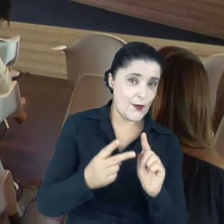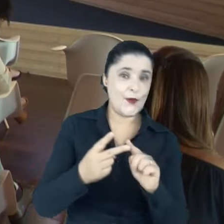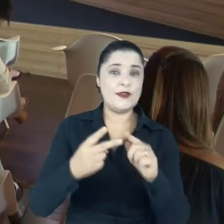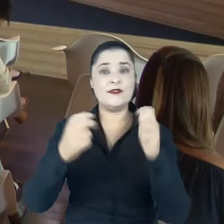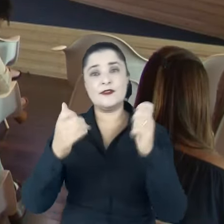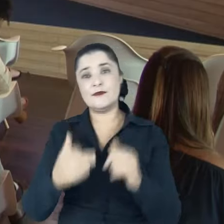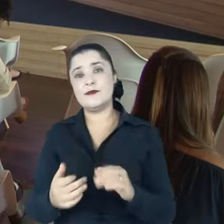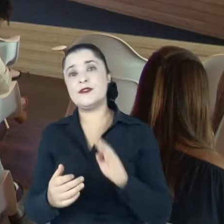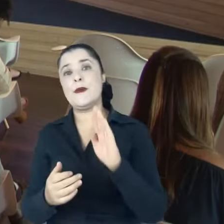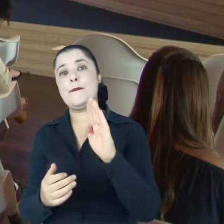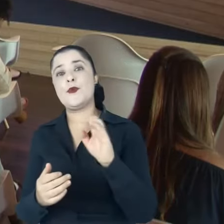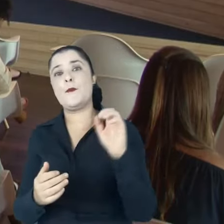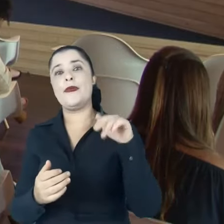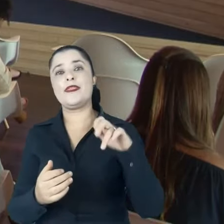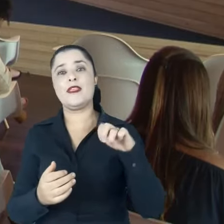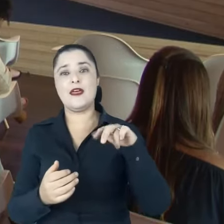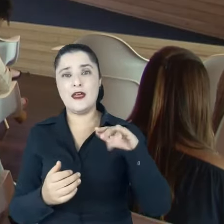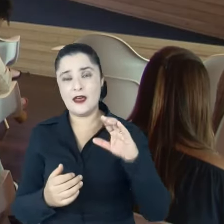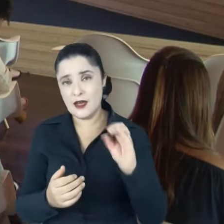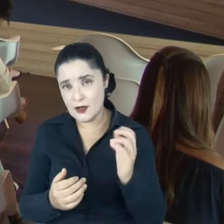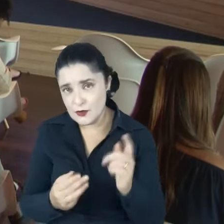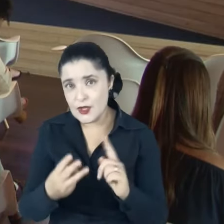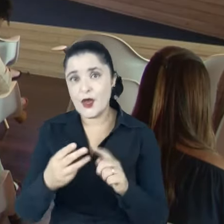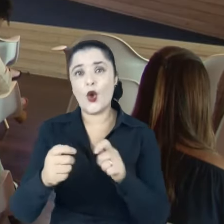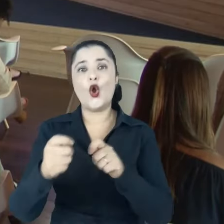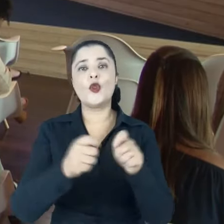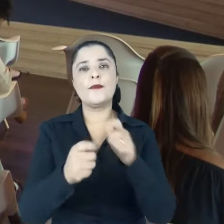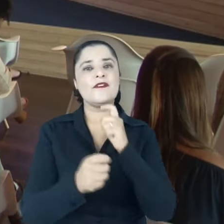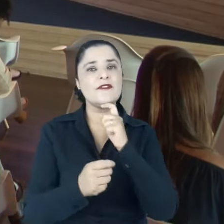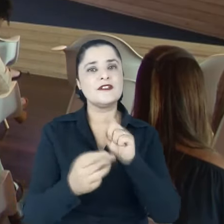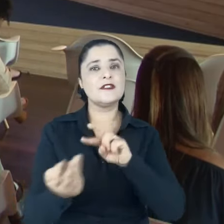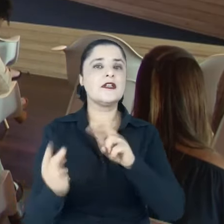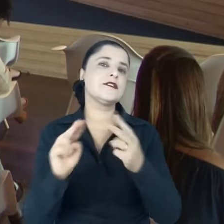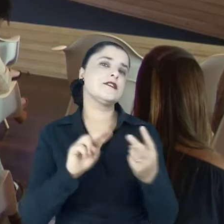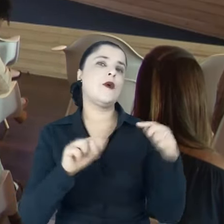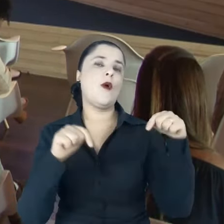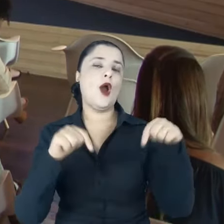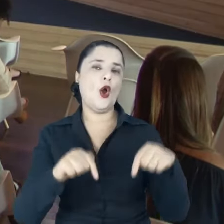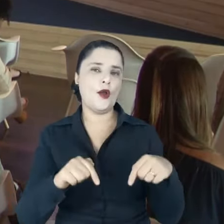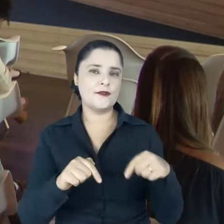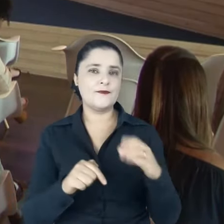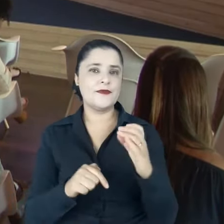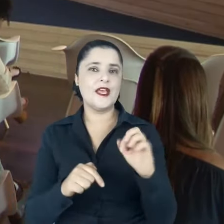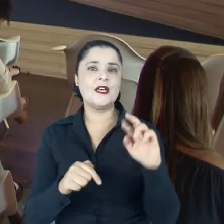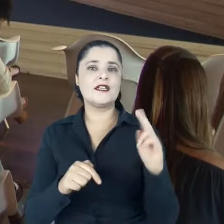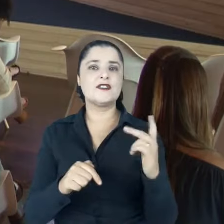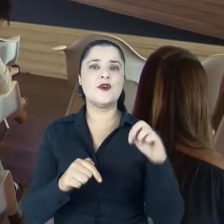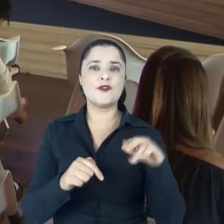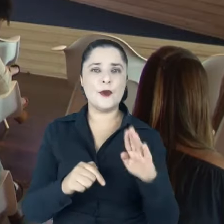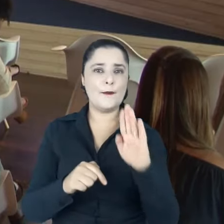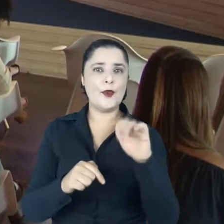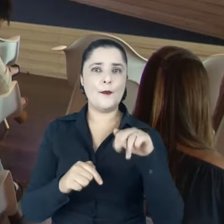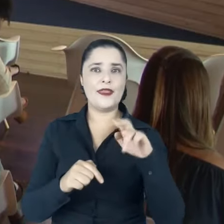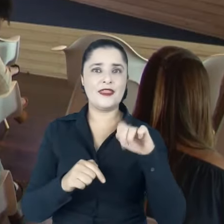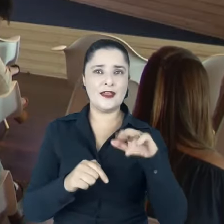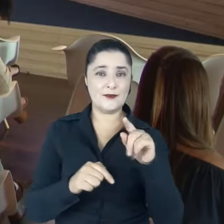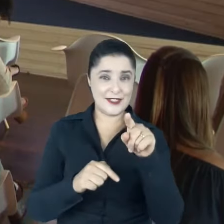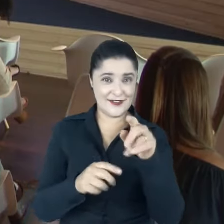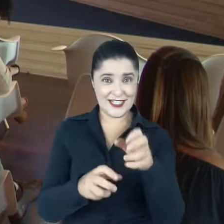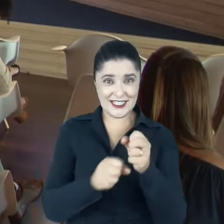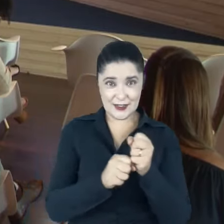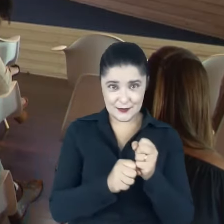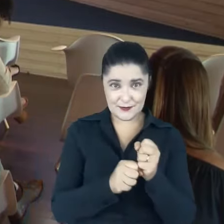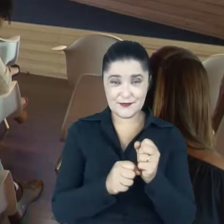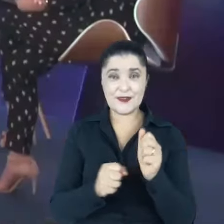falamos de economia verde e falamos de transição aqui agora. Então, Christopher, biometano, agora você vai ter que segurar. Antônio e Christopher, como é que está